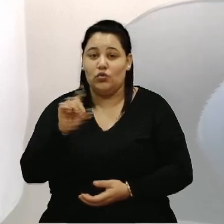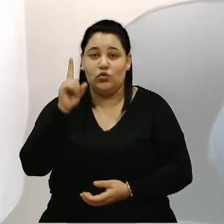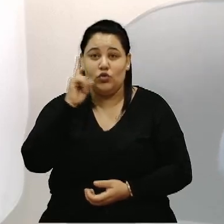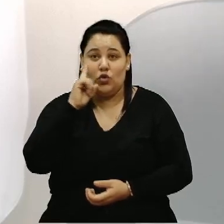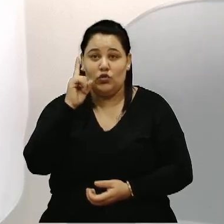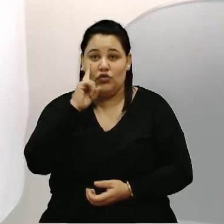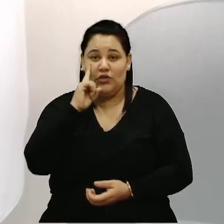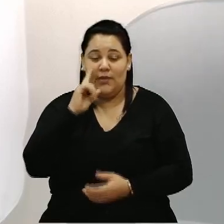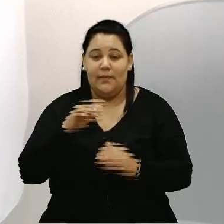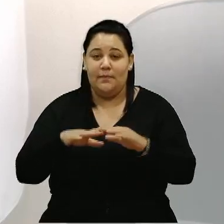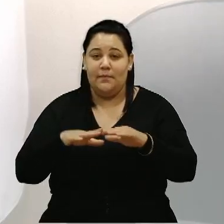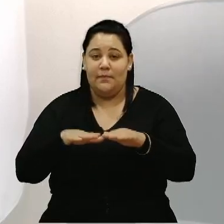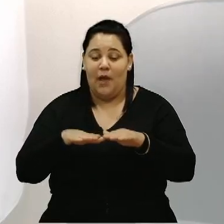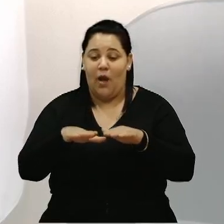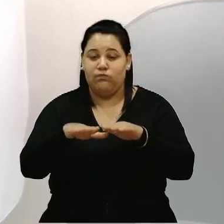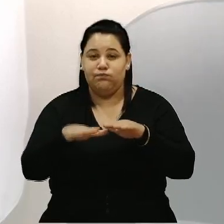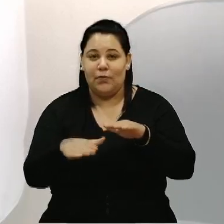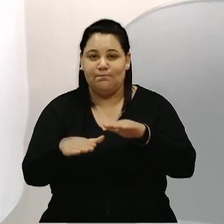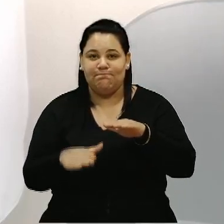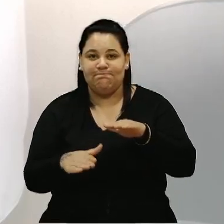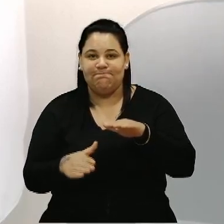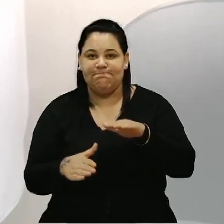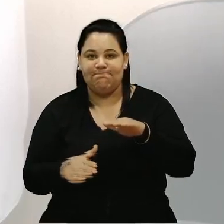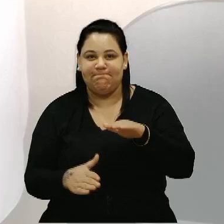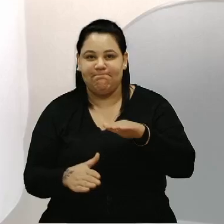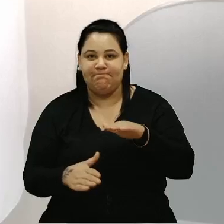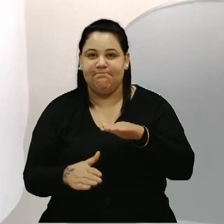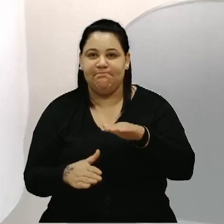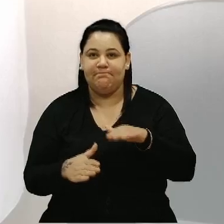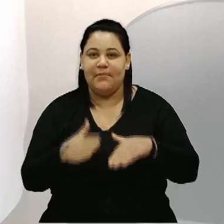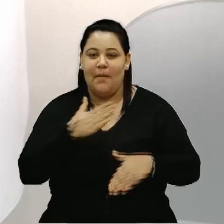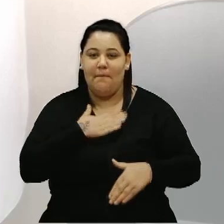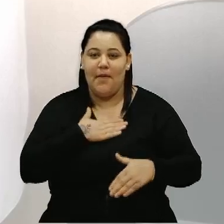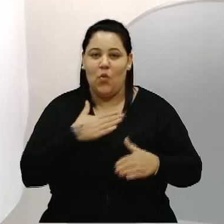um pouco. É minha rota